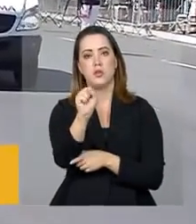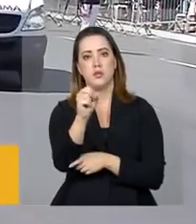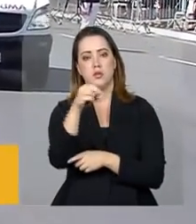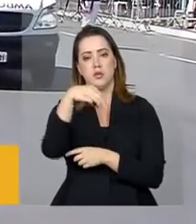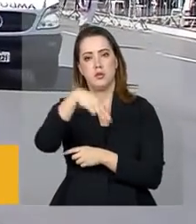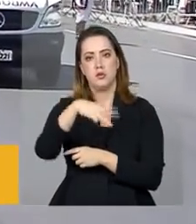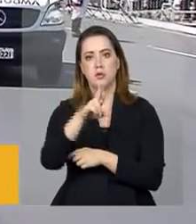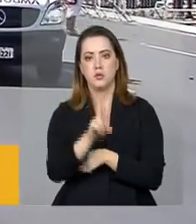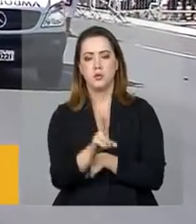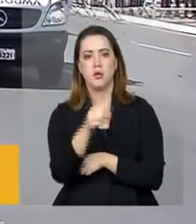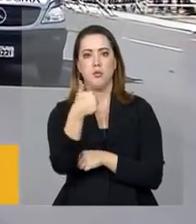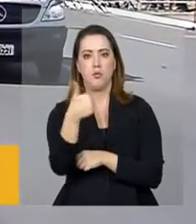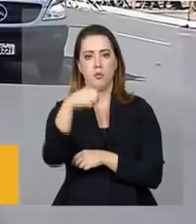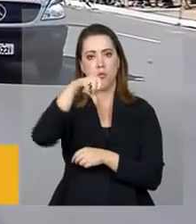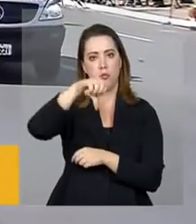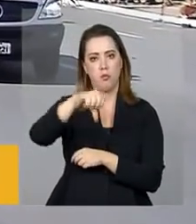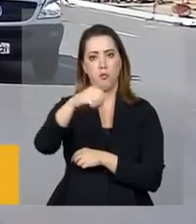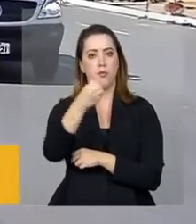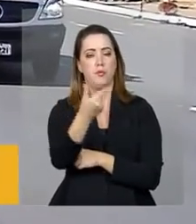192.